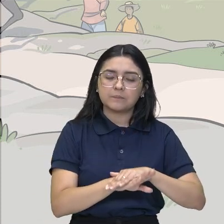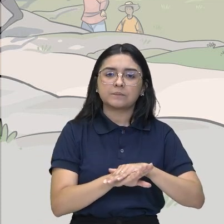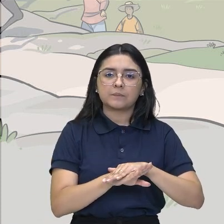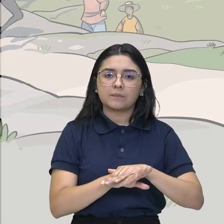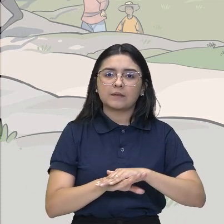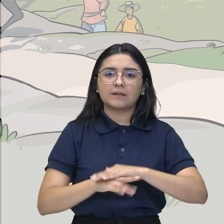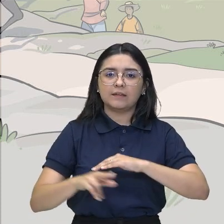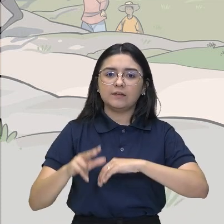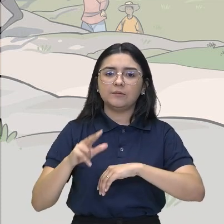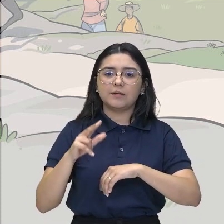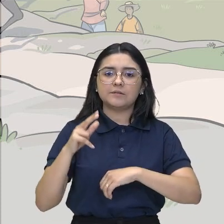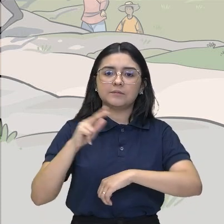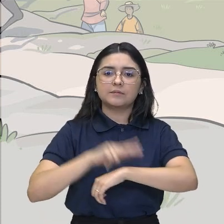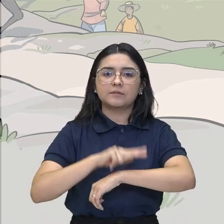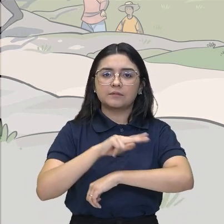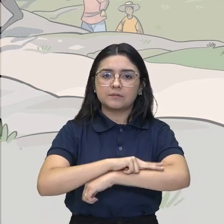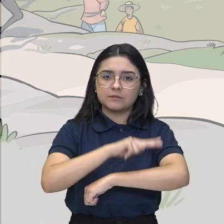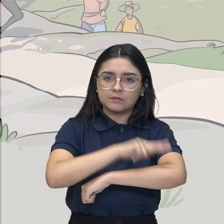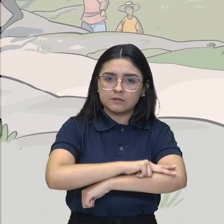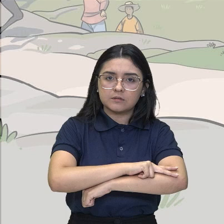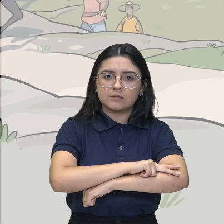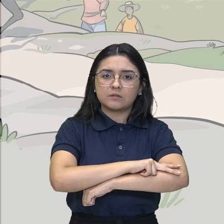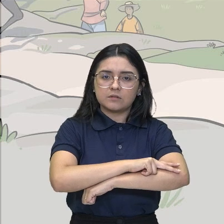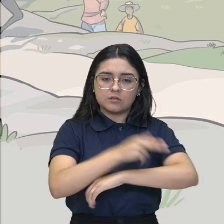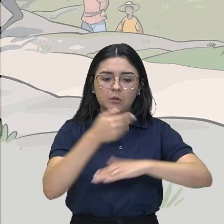daquele papel. Os grilos então